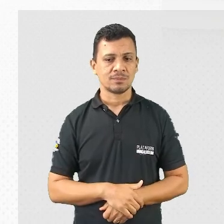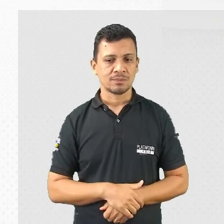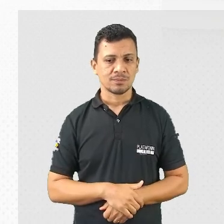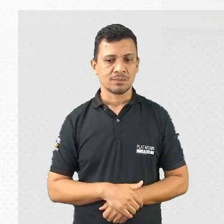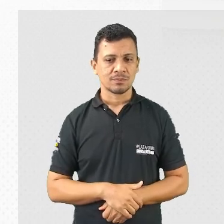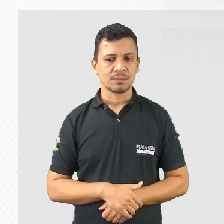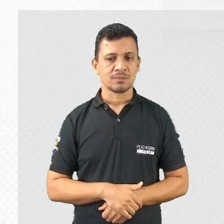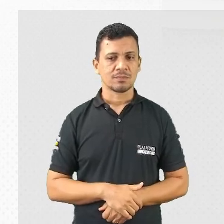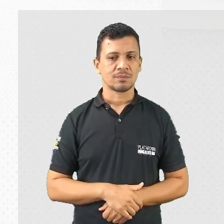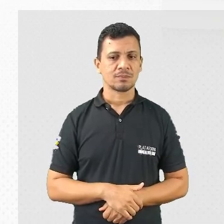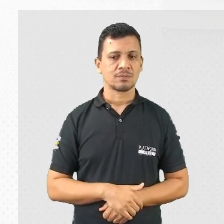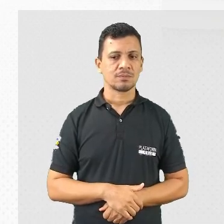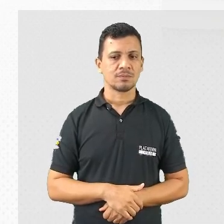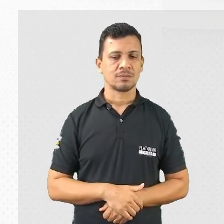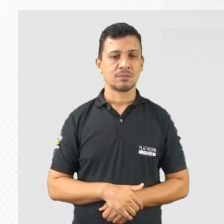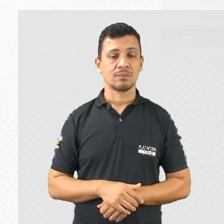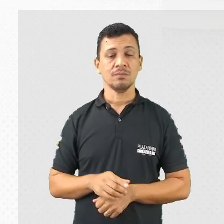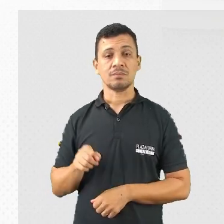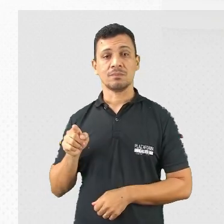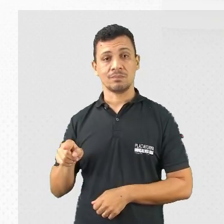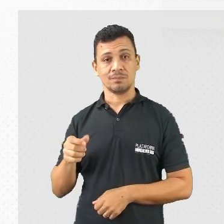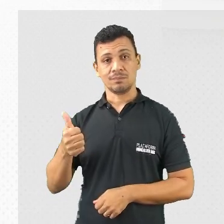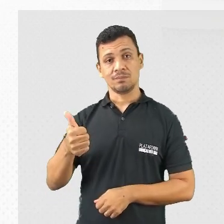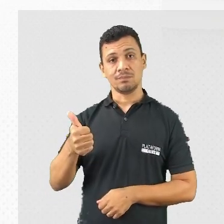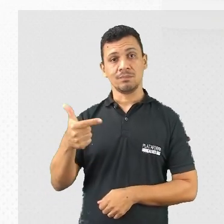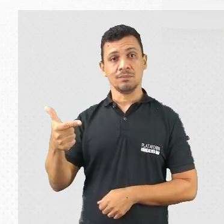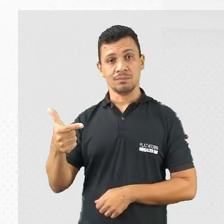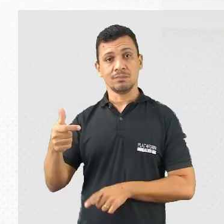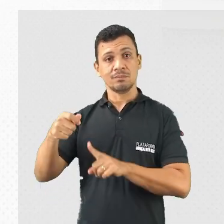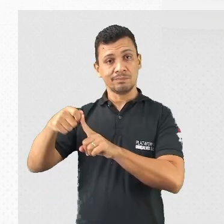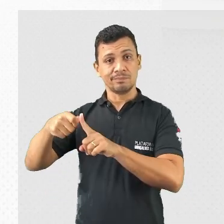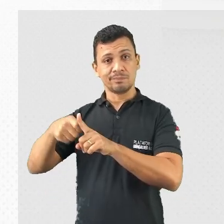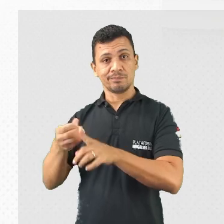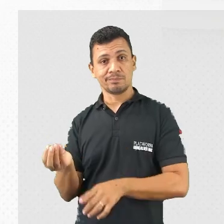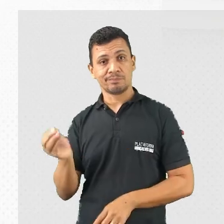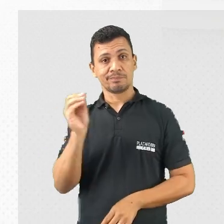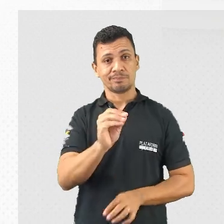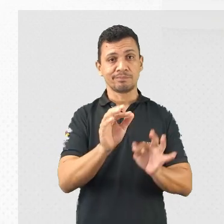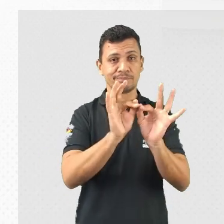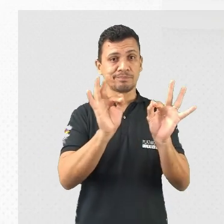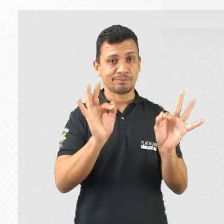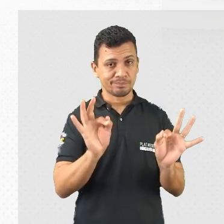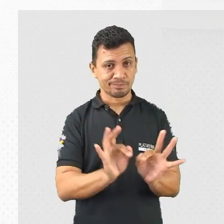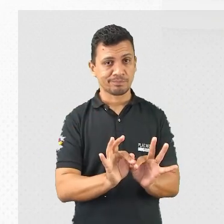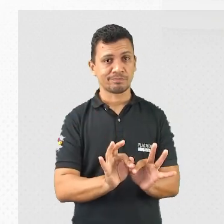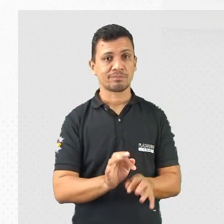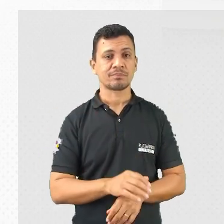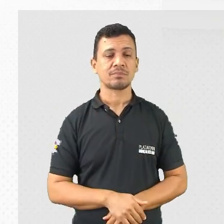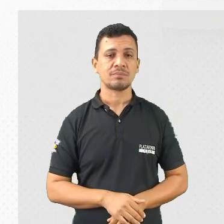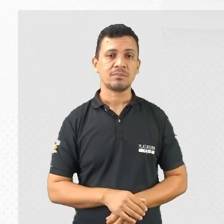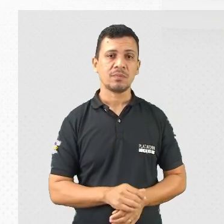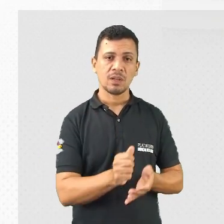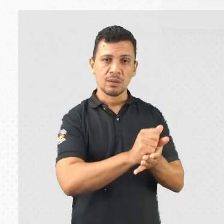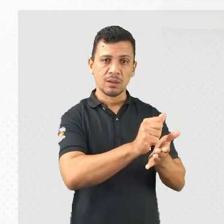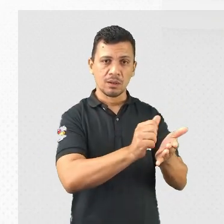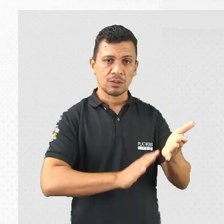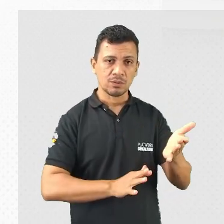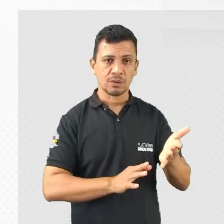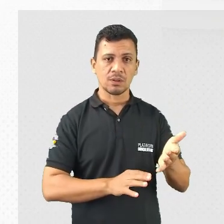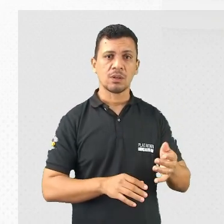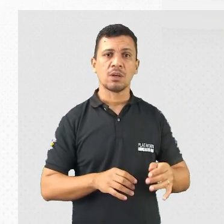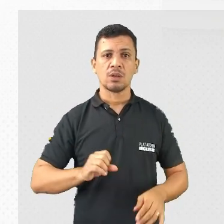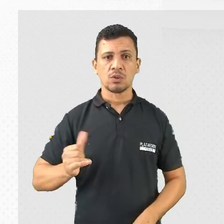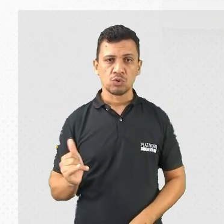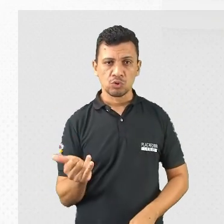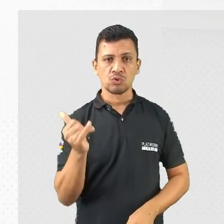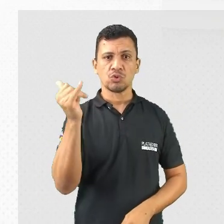Certo? Então, são esses 12 que eu vou jogar na fórmula. Tá? Então, toda vez que você estiver fazendo um exercício de juro